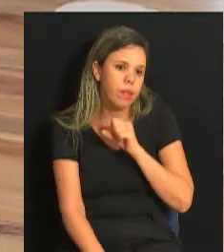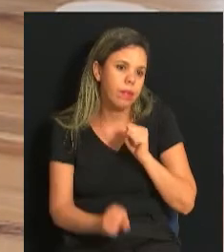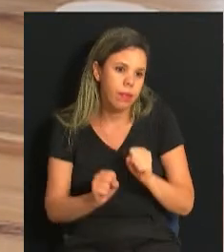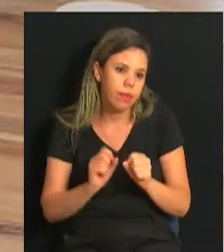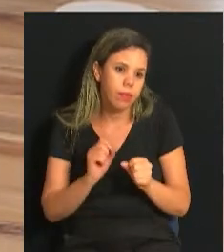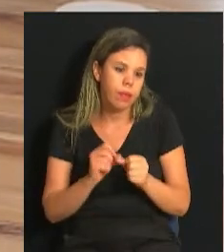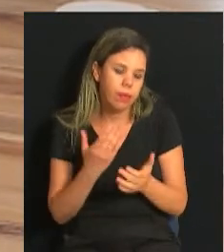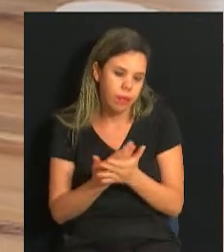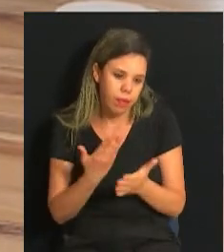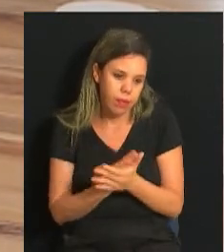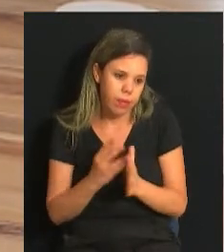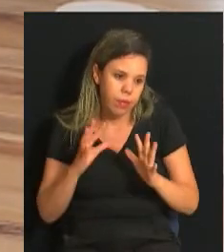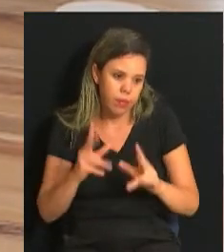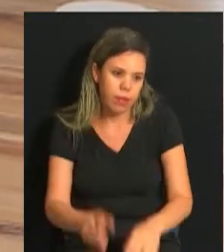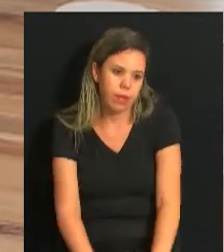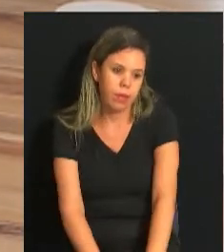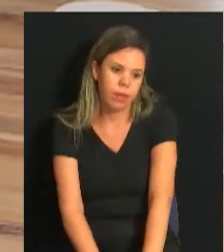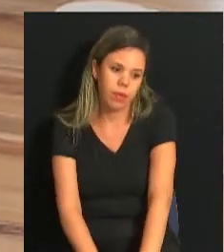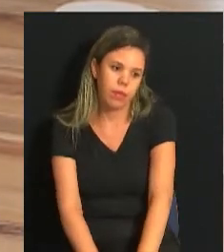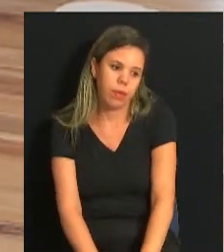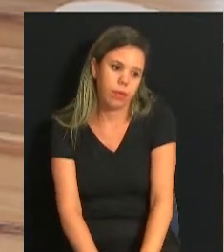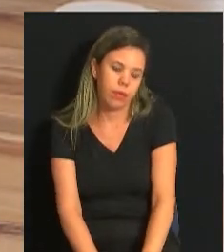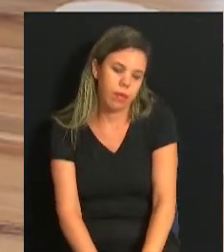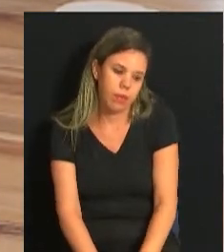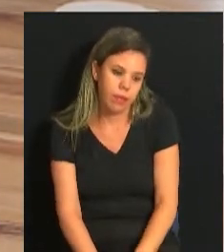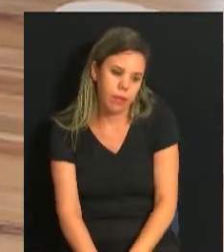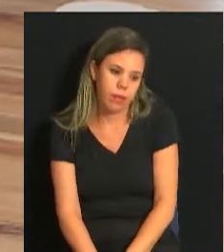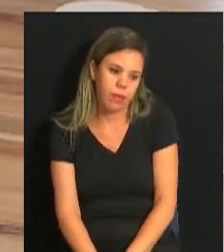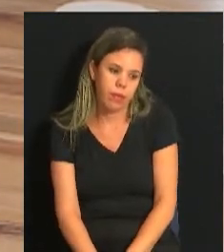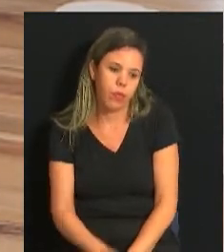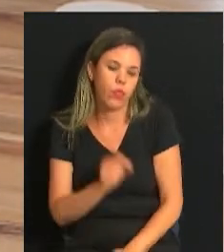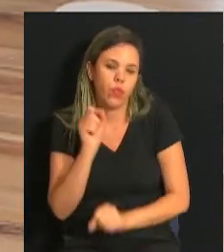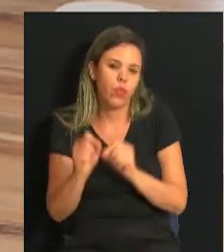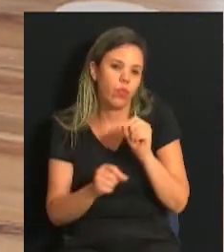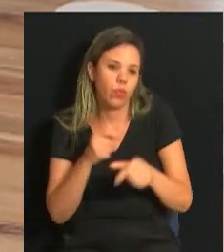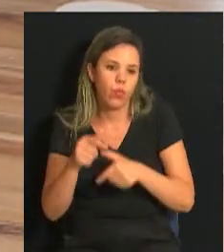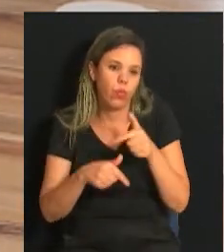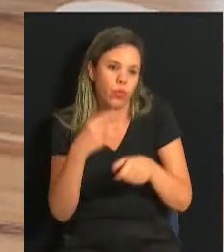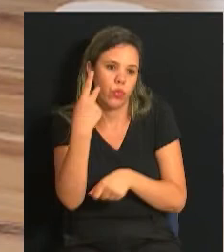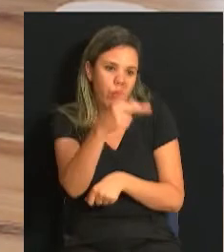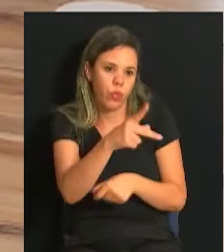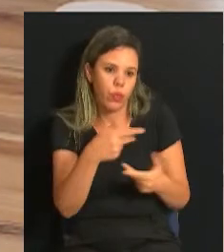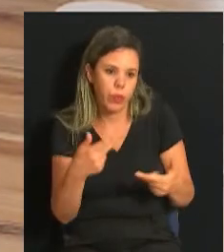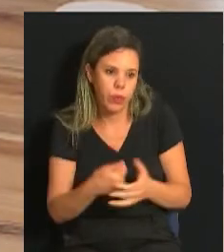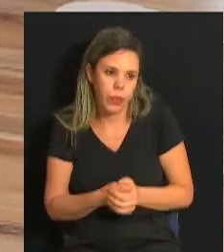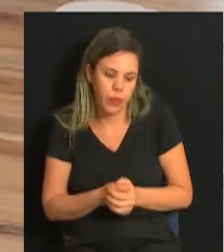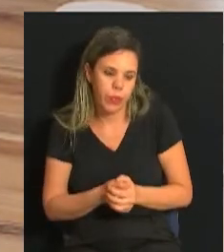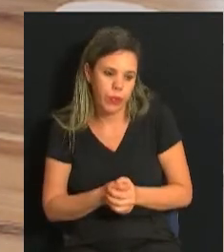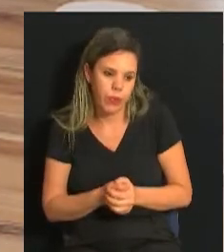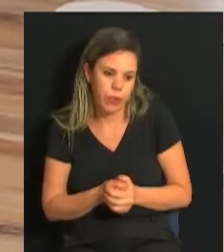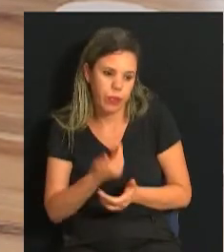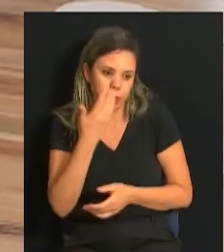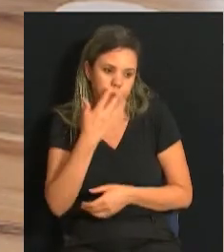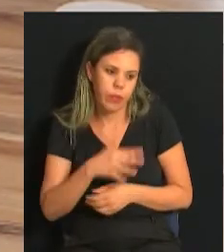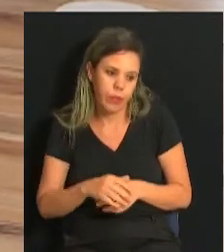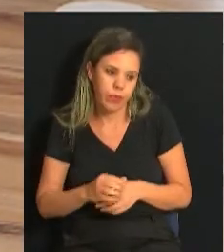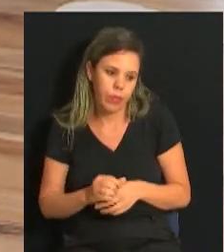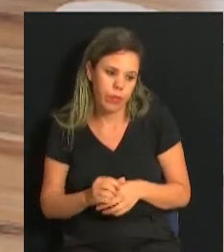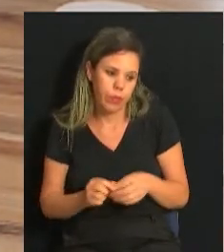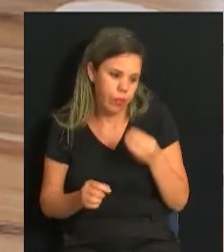não ser que todo mundo bom aí como funciona o seu trabalho nessa situação para uma criança